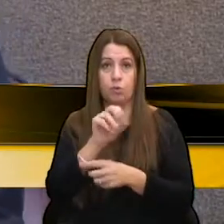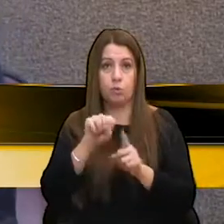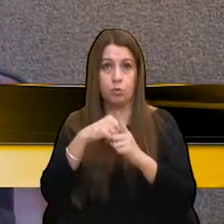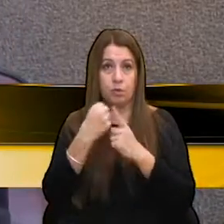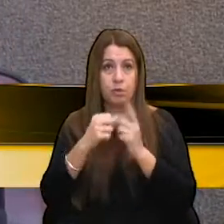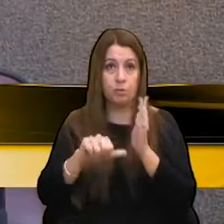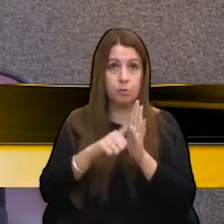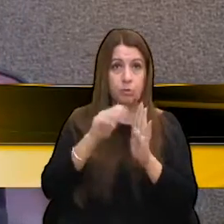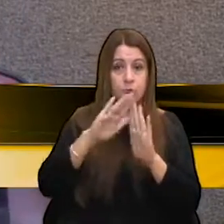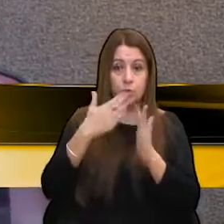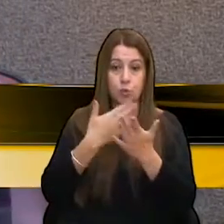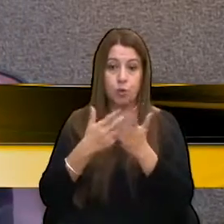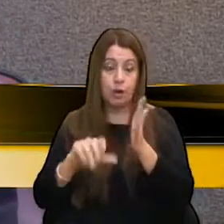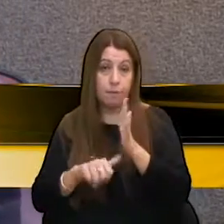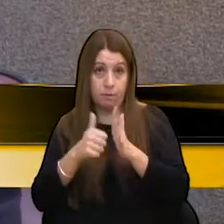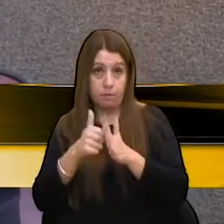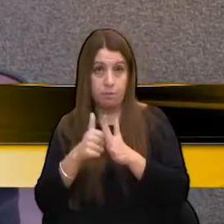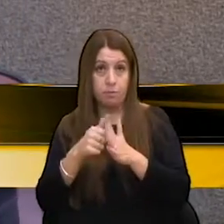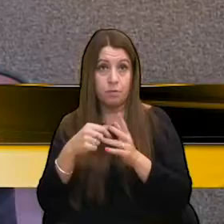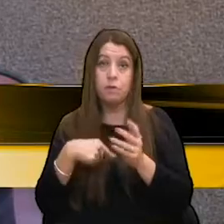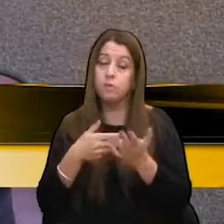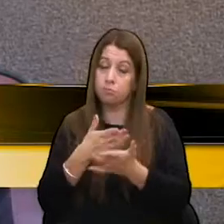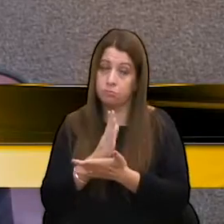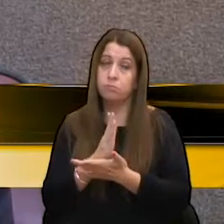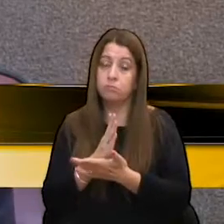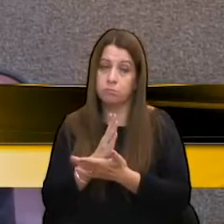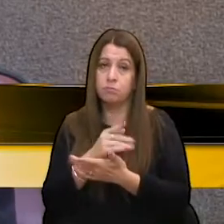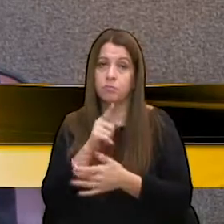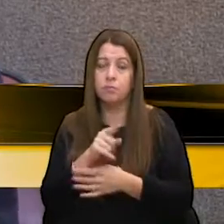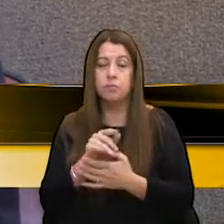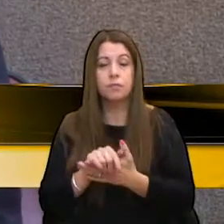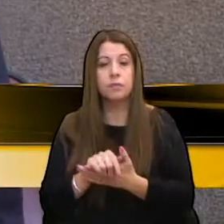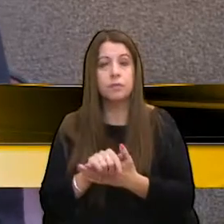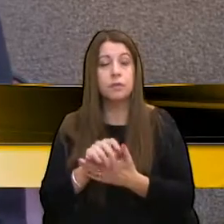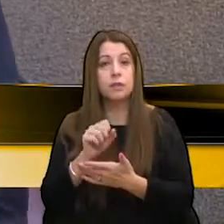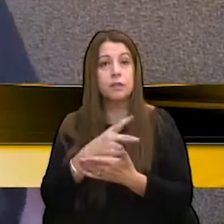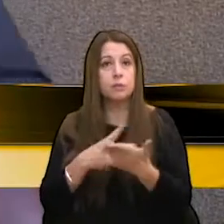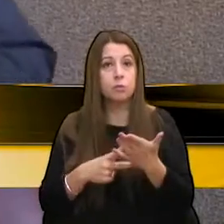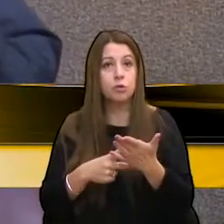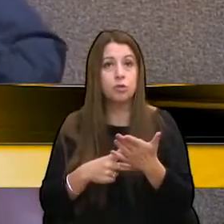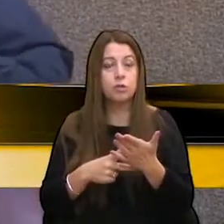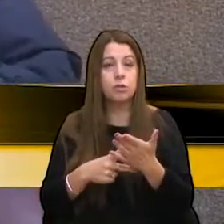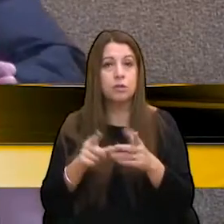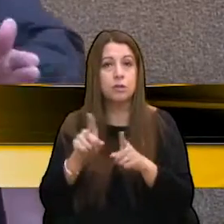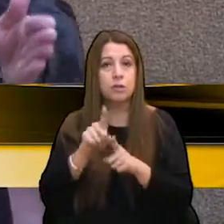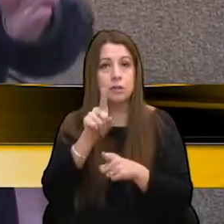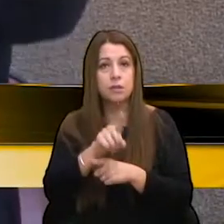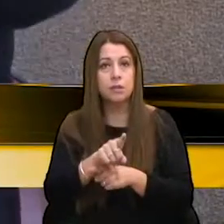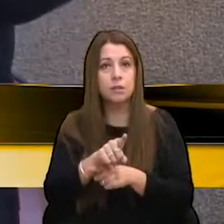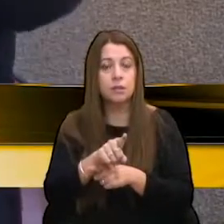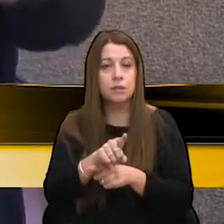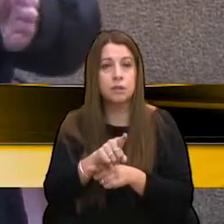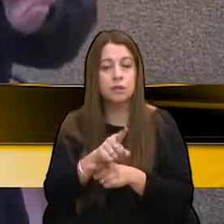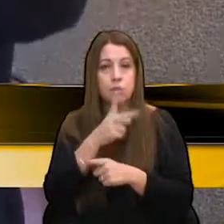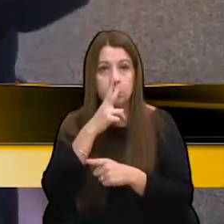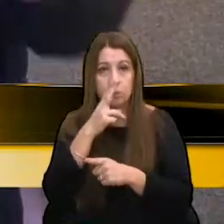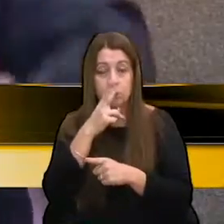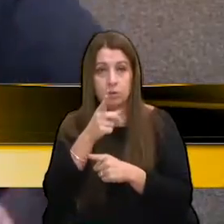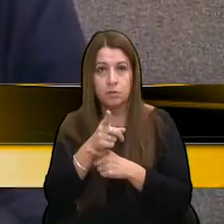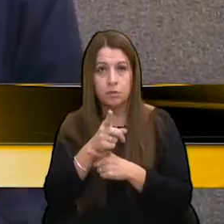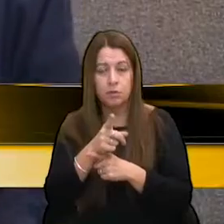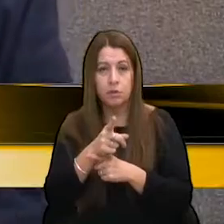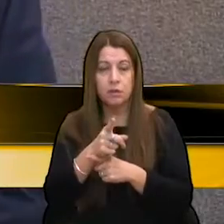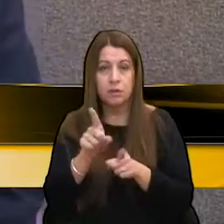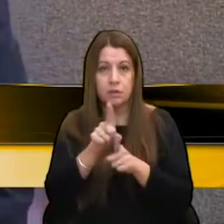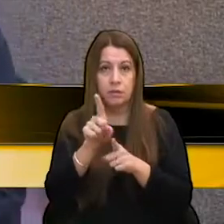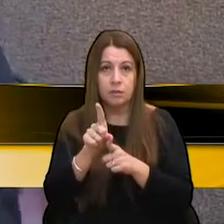Sociedade Melhor, Escola Melhor, que na qual foi aprovada. E esse projeto é justamente nesse projeto